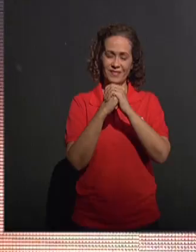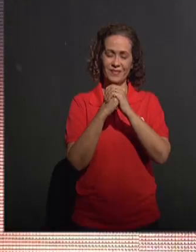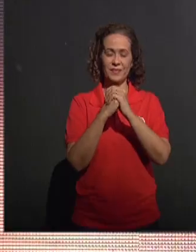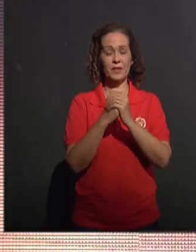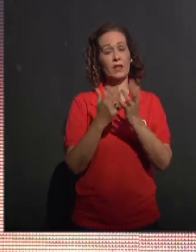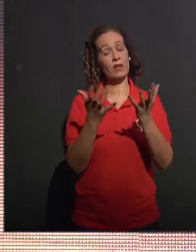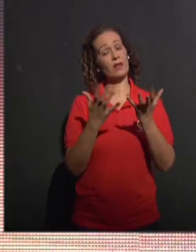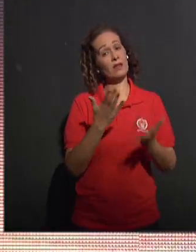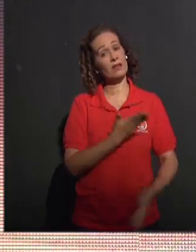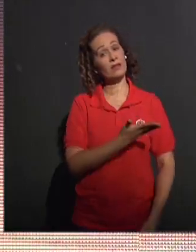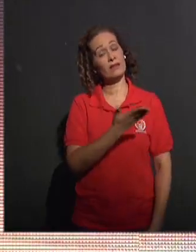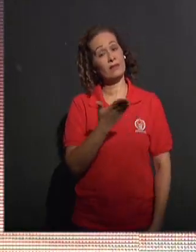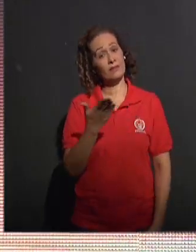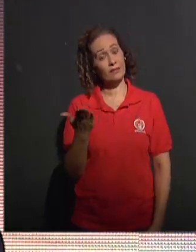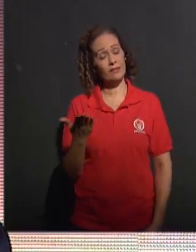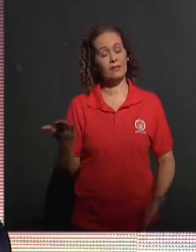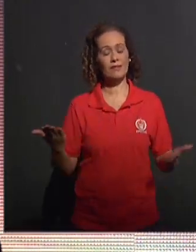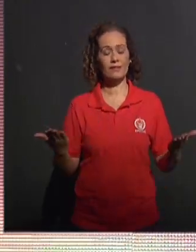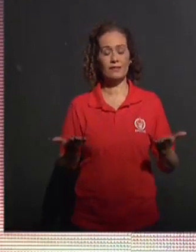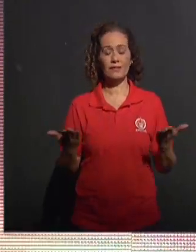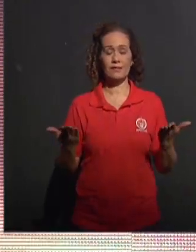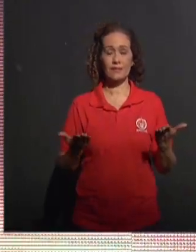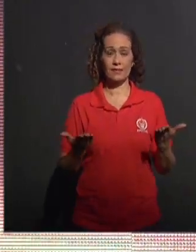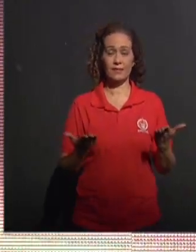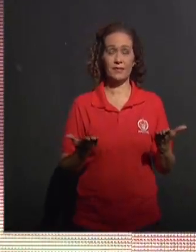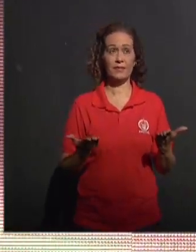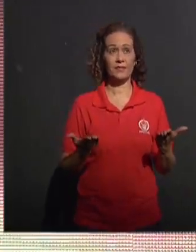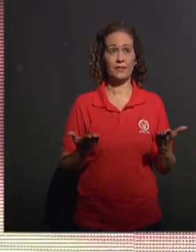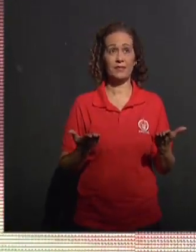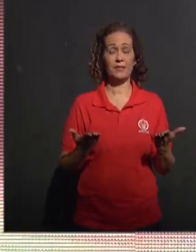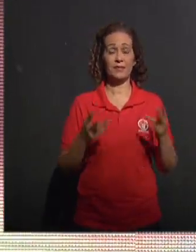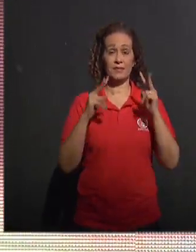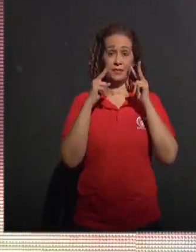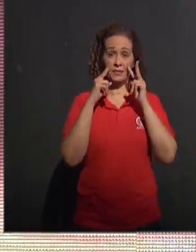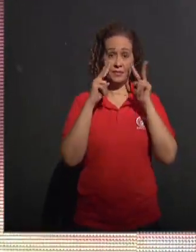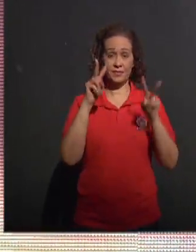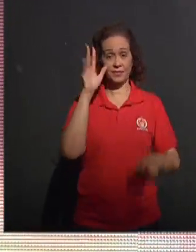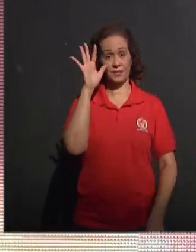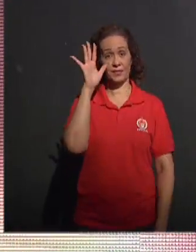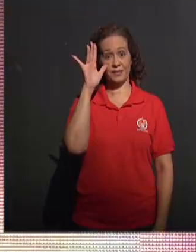Quero que você escute agora o Lagoinha News,